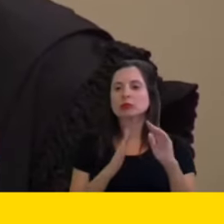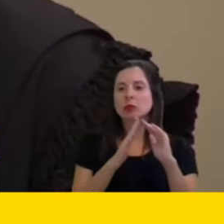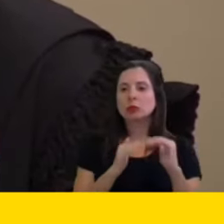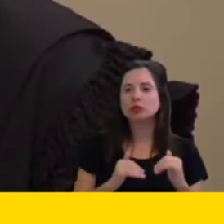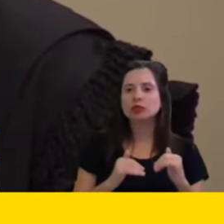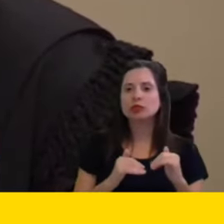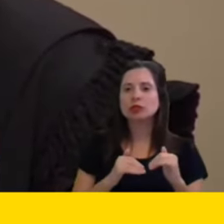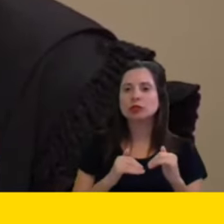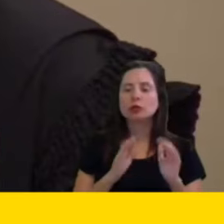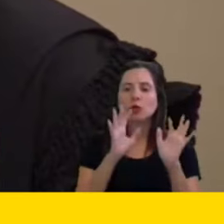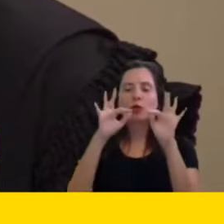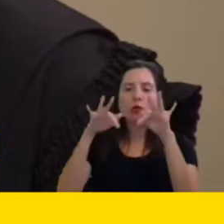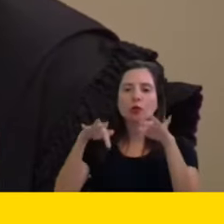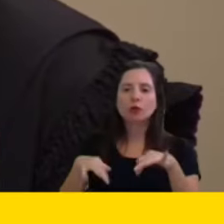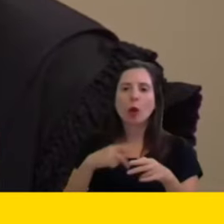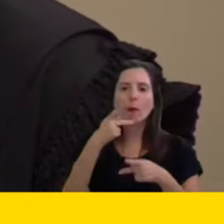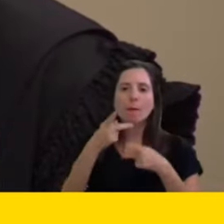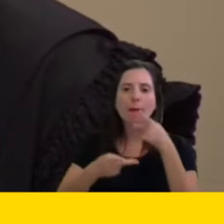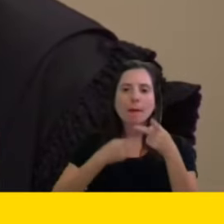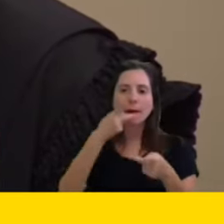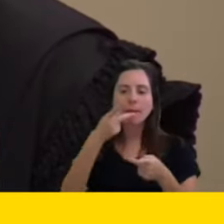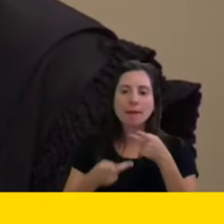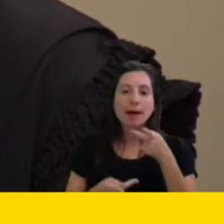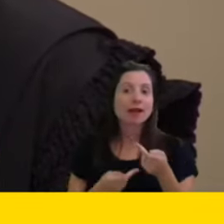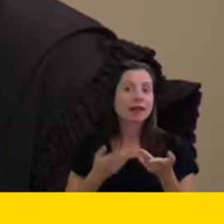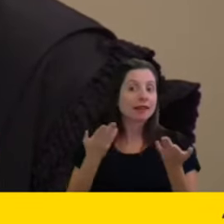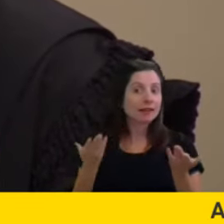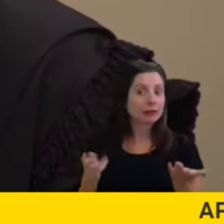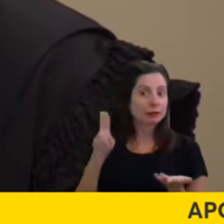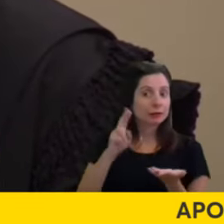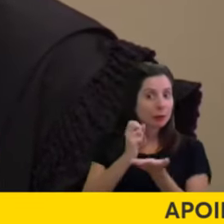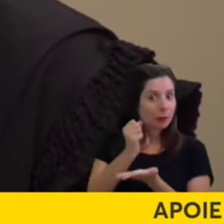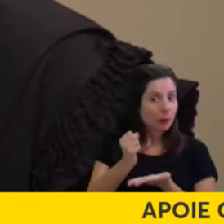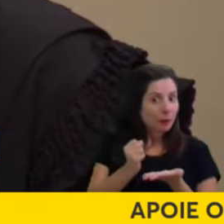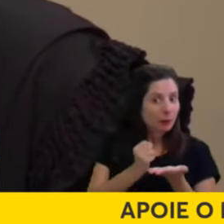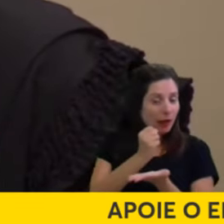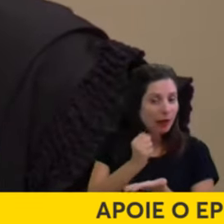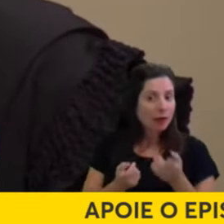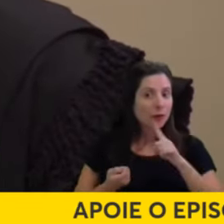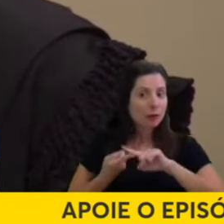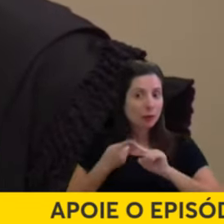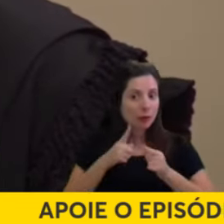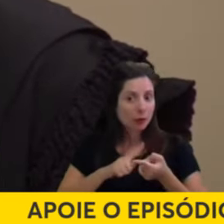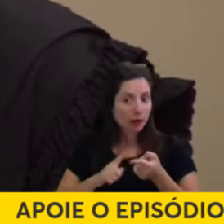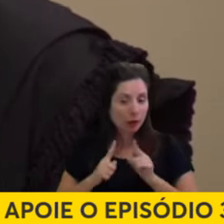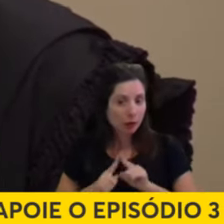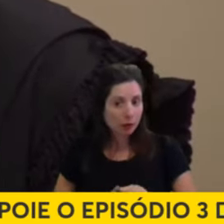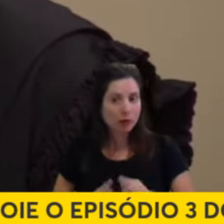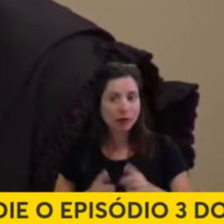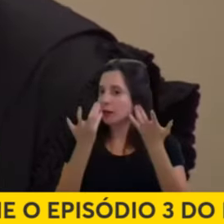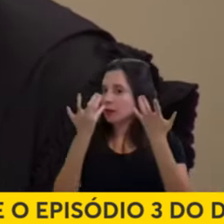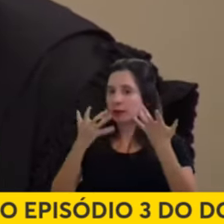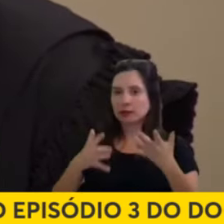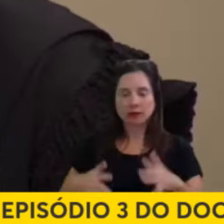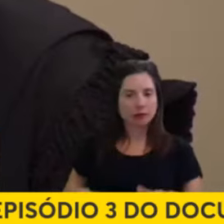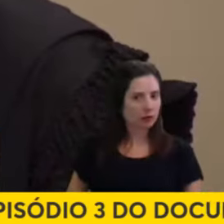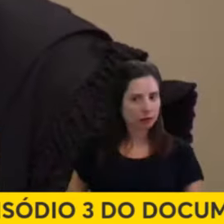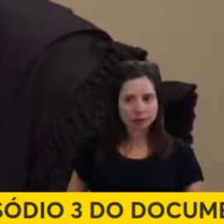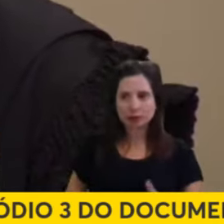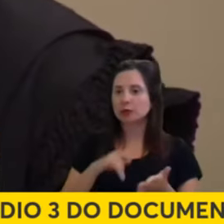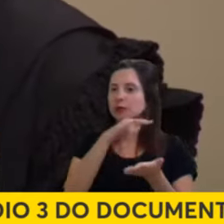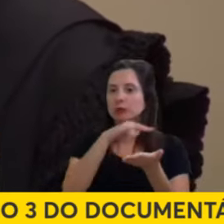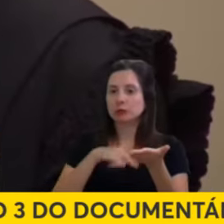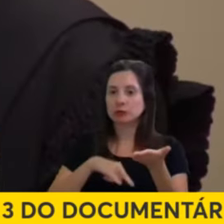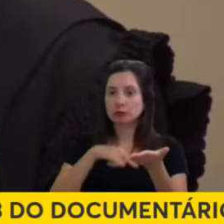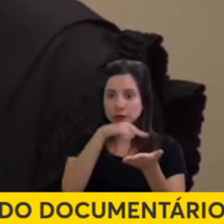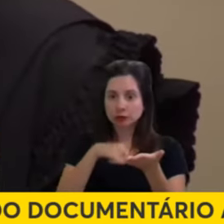alegações finais com base nesses argumentos acolho a preliminar e rejeito o requerimento de desento desse desses